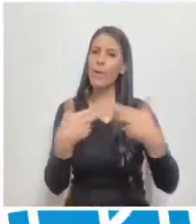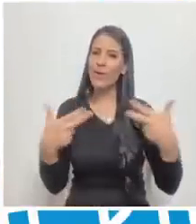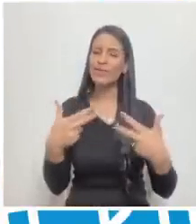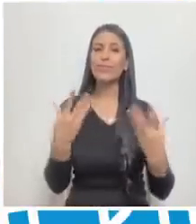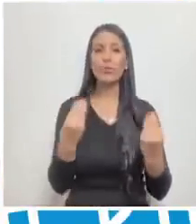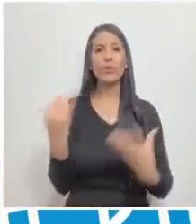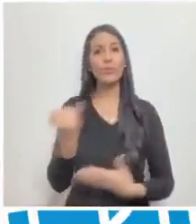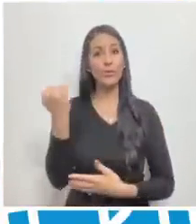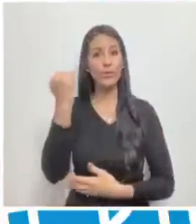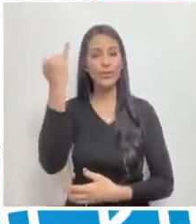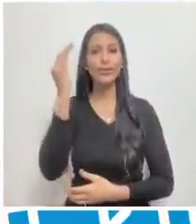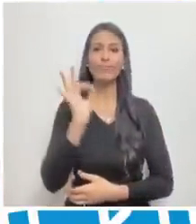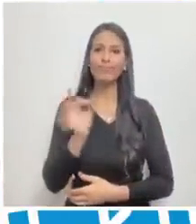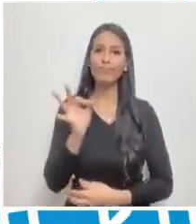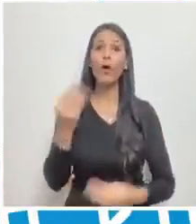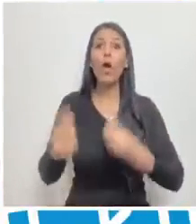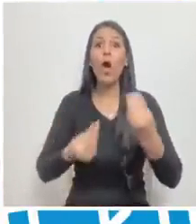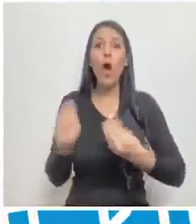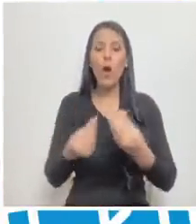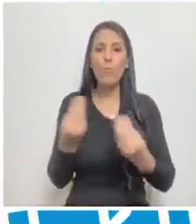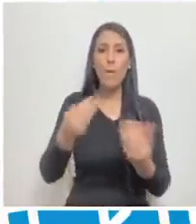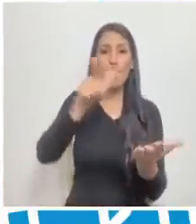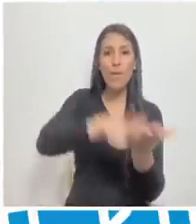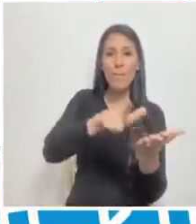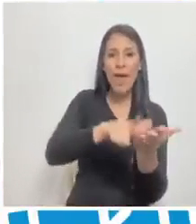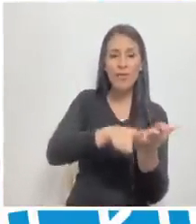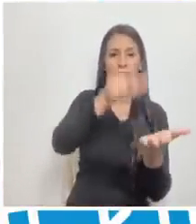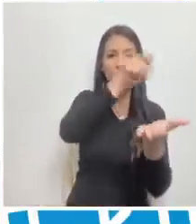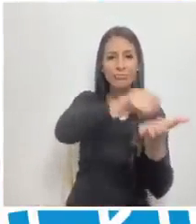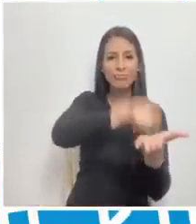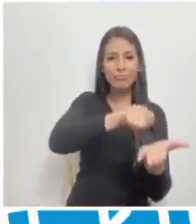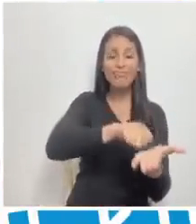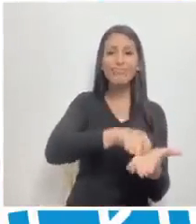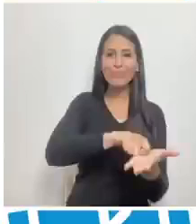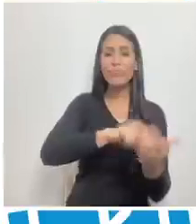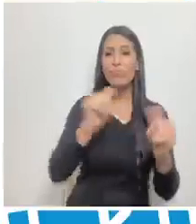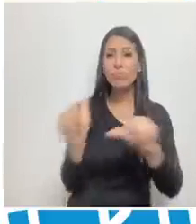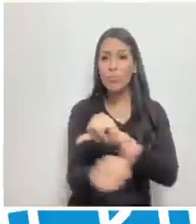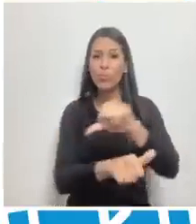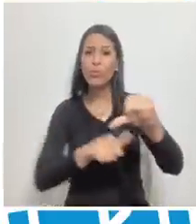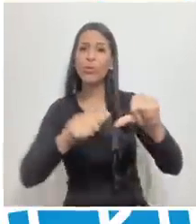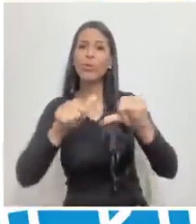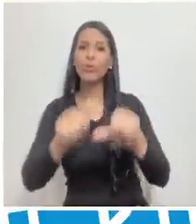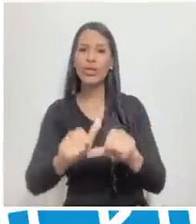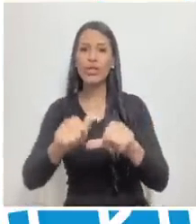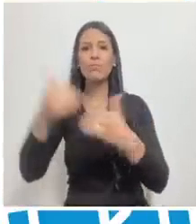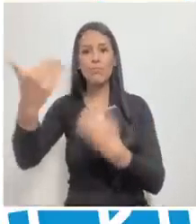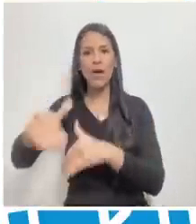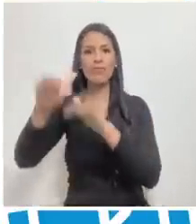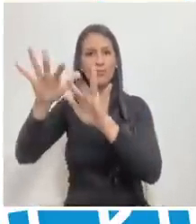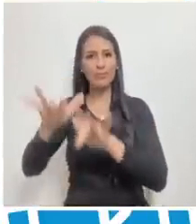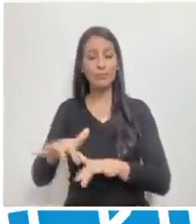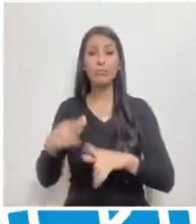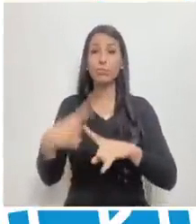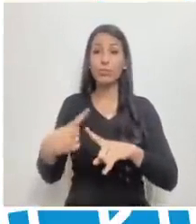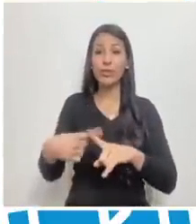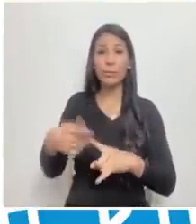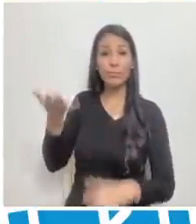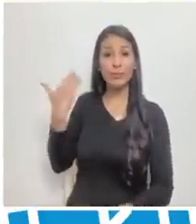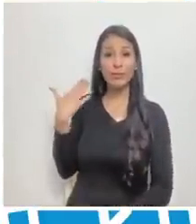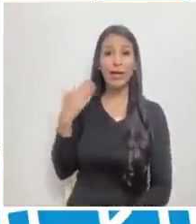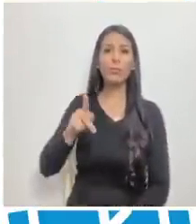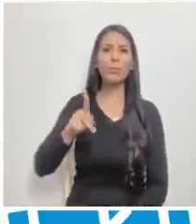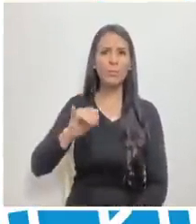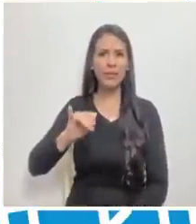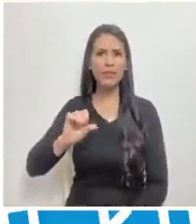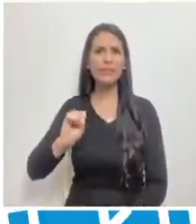do lápis e papel para a prova digital, que foi um processo que o PISA fez com muito cuidado, com muita pesquisa, com